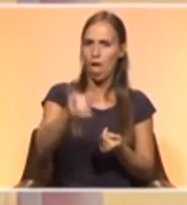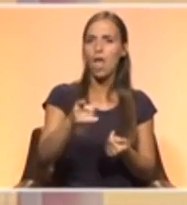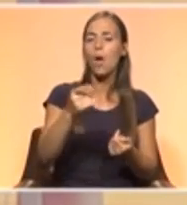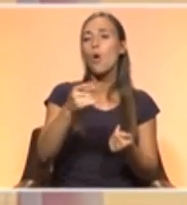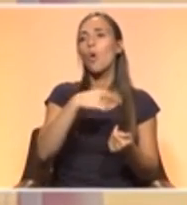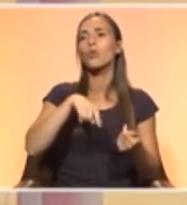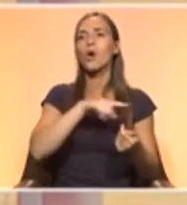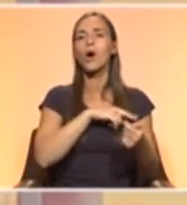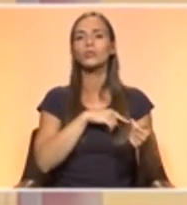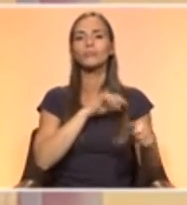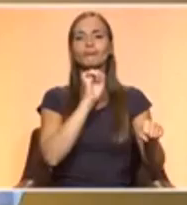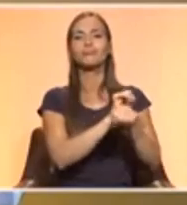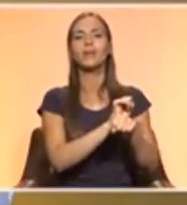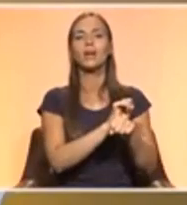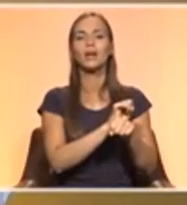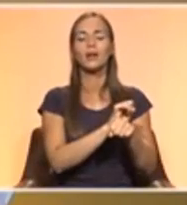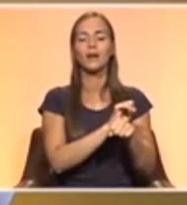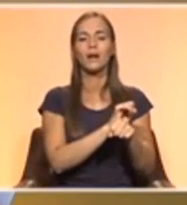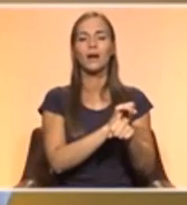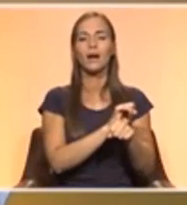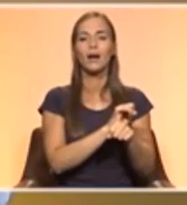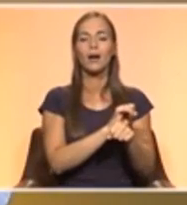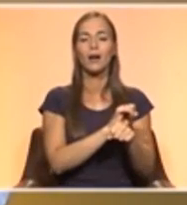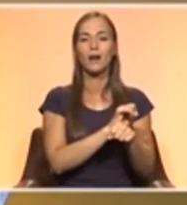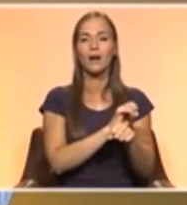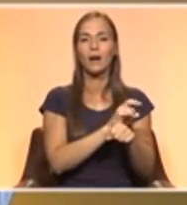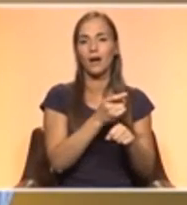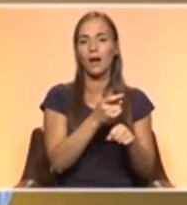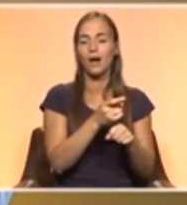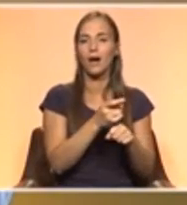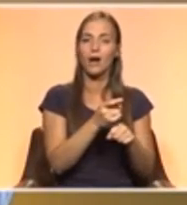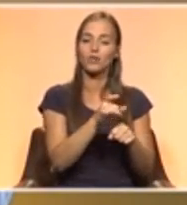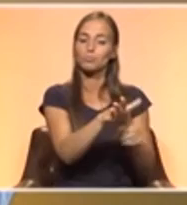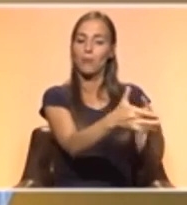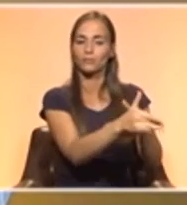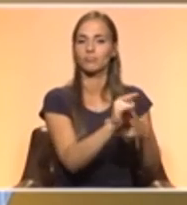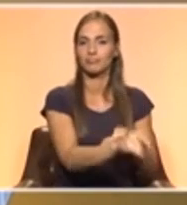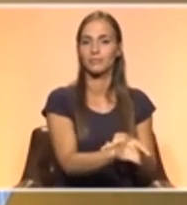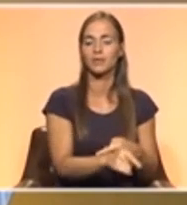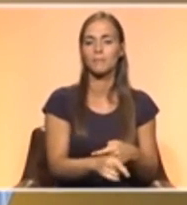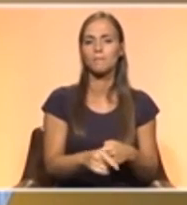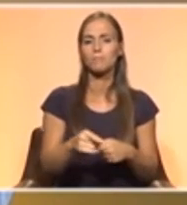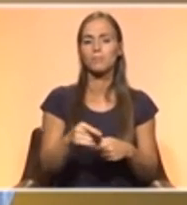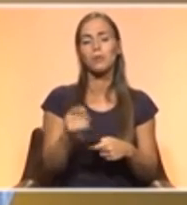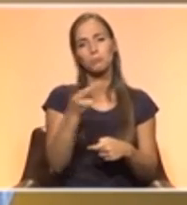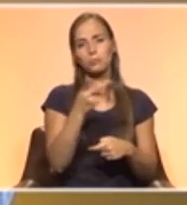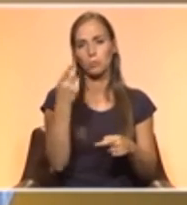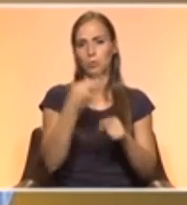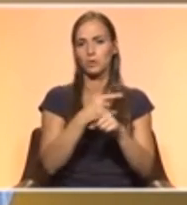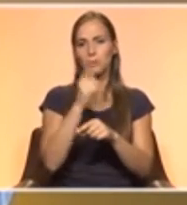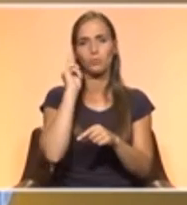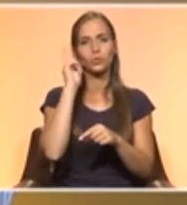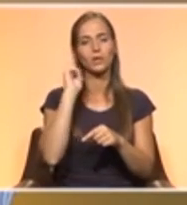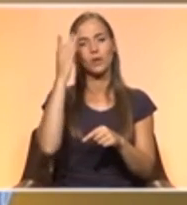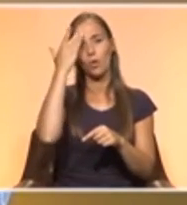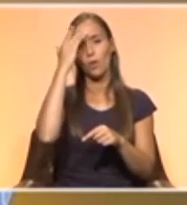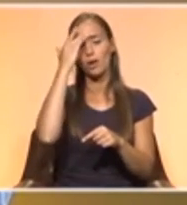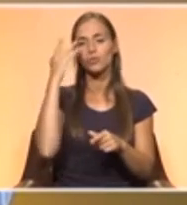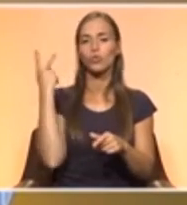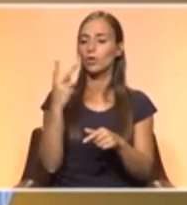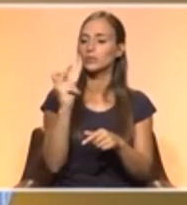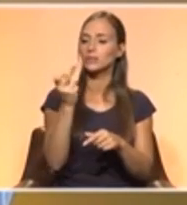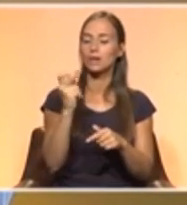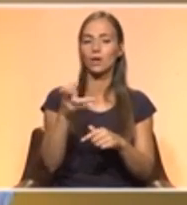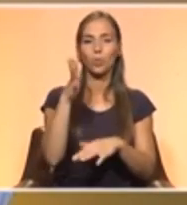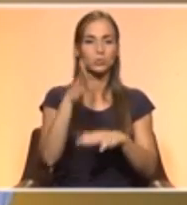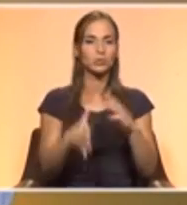websites e são importantes as duas coisas eh penso que aconteceu nestes últimos dois anos um fenómeno interessante aliás nós tivemos no terreno fizemos